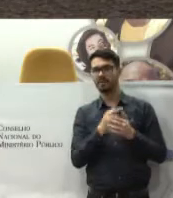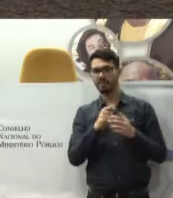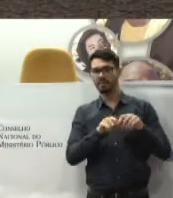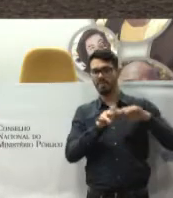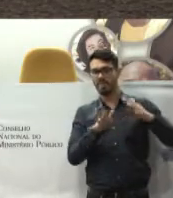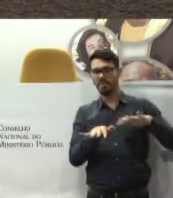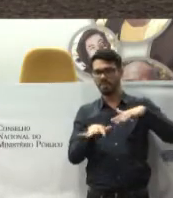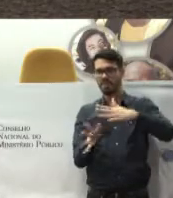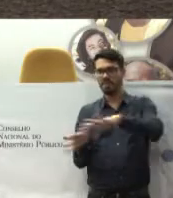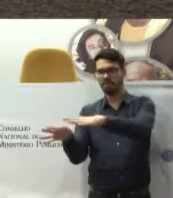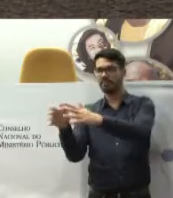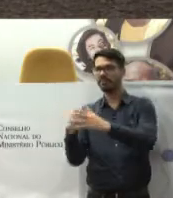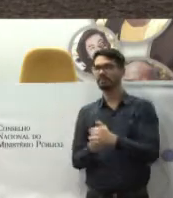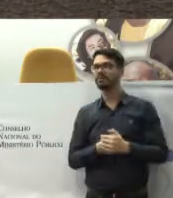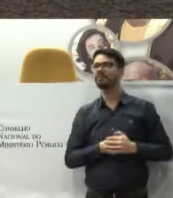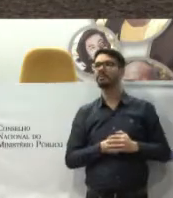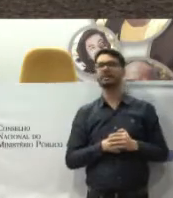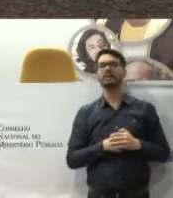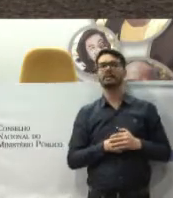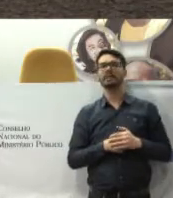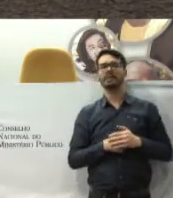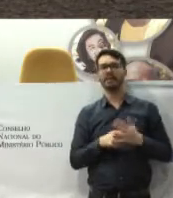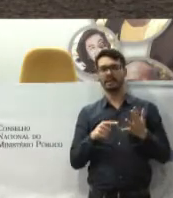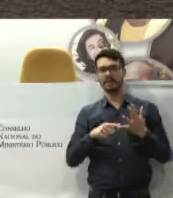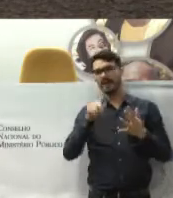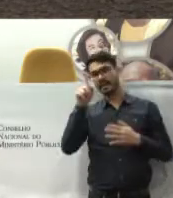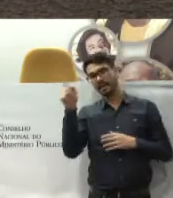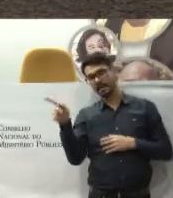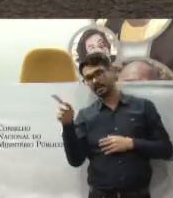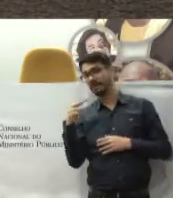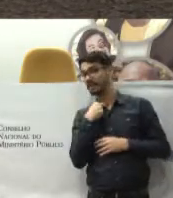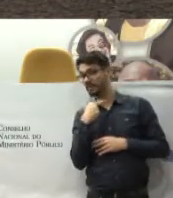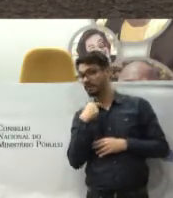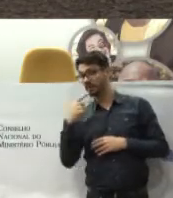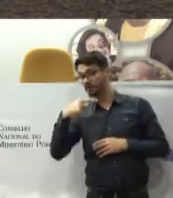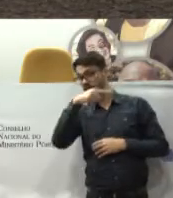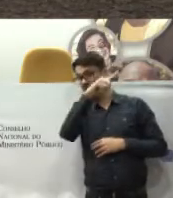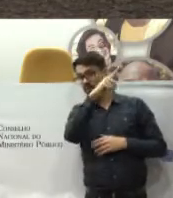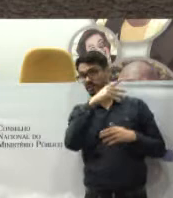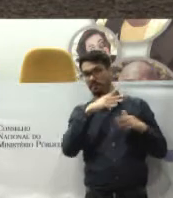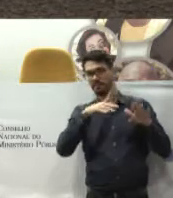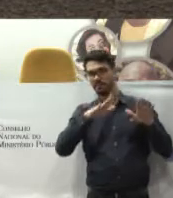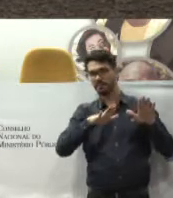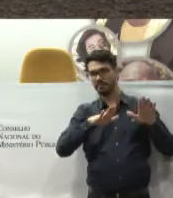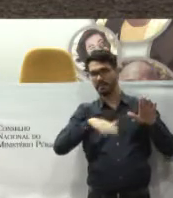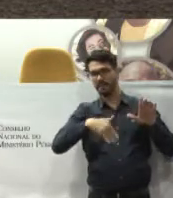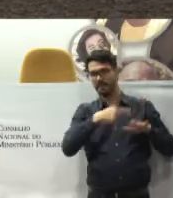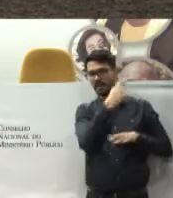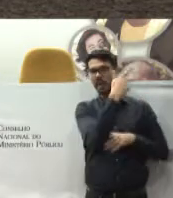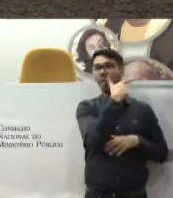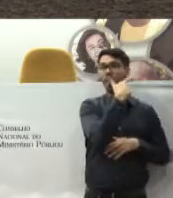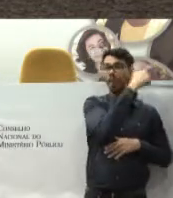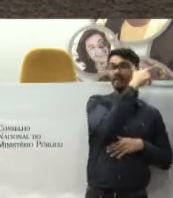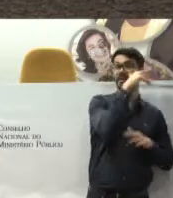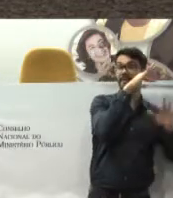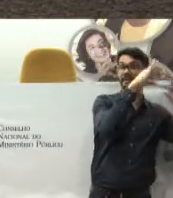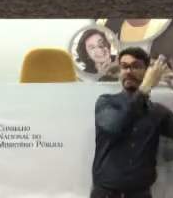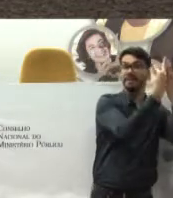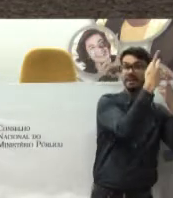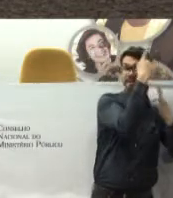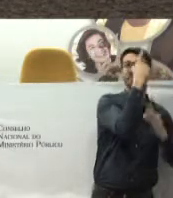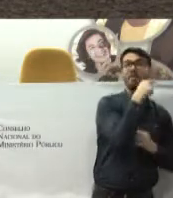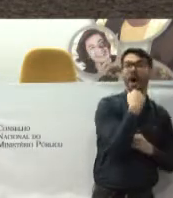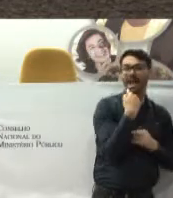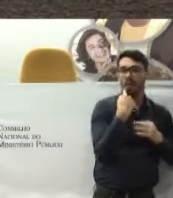mar, causou um impacto muito grande. Veja, entre Hermes, que não pôde ir para a praia, e a família da pessoa que morreu,